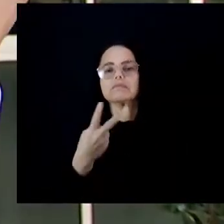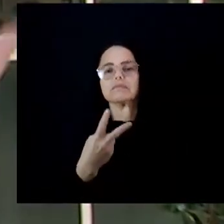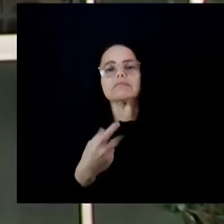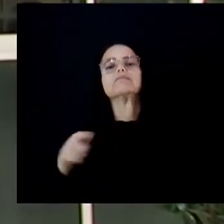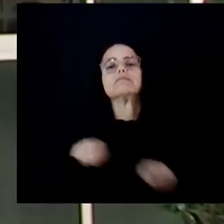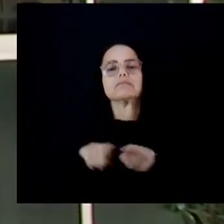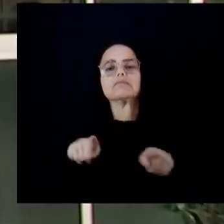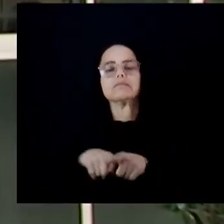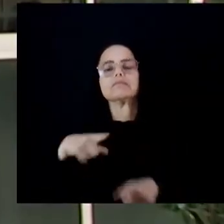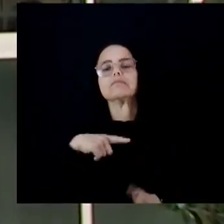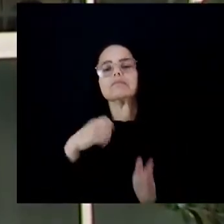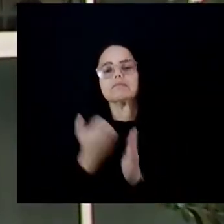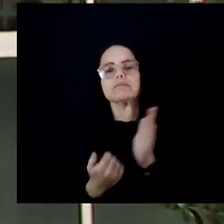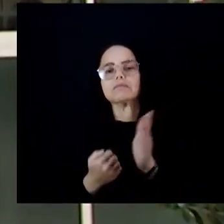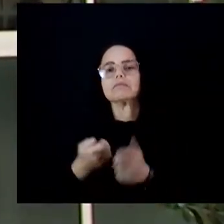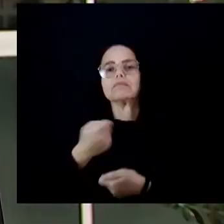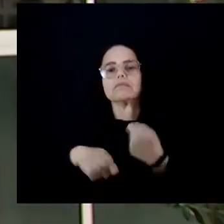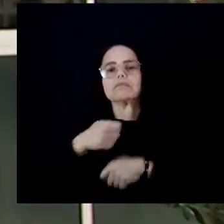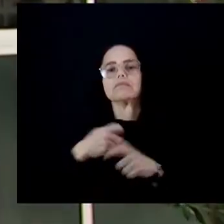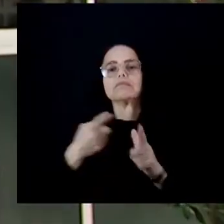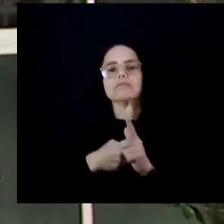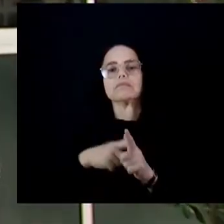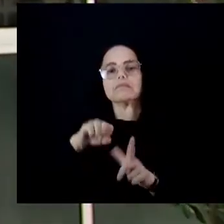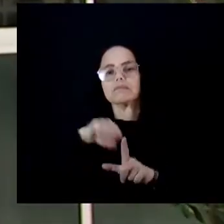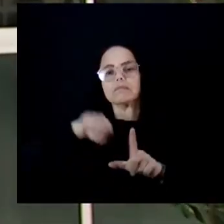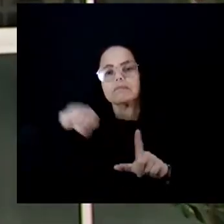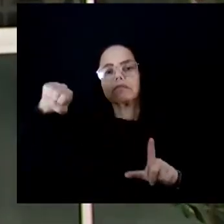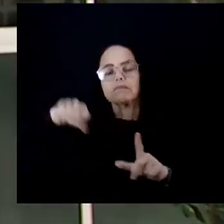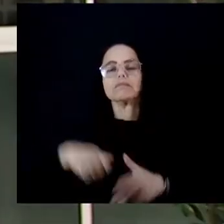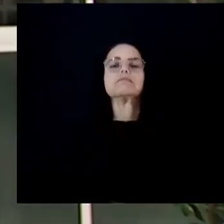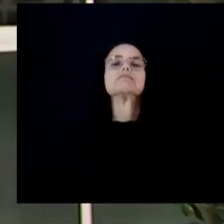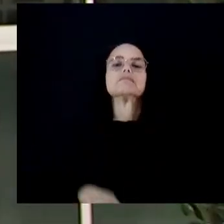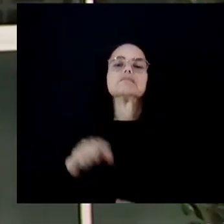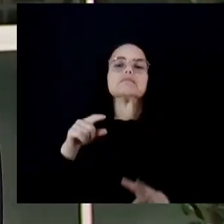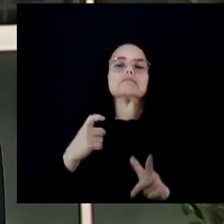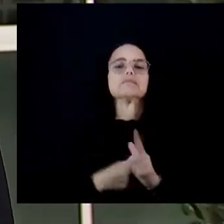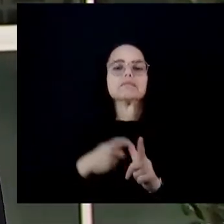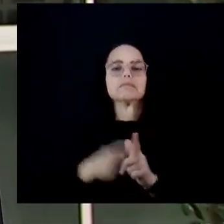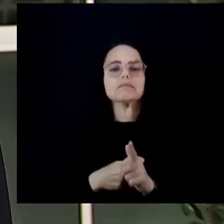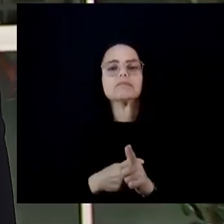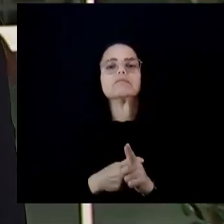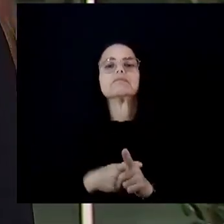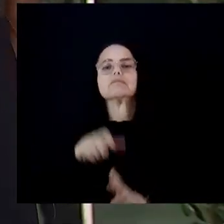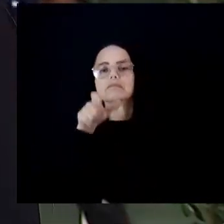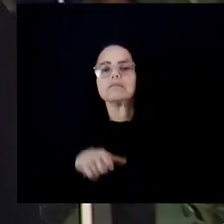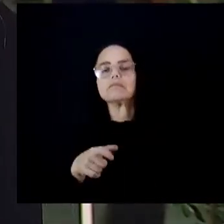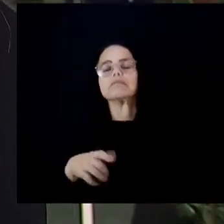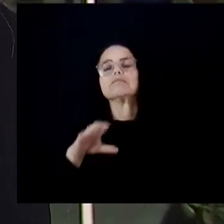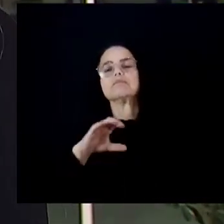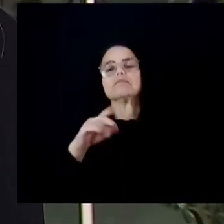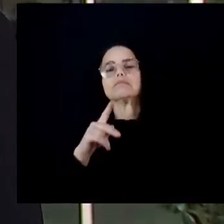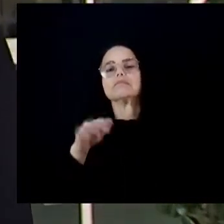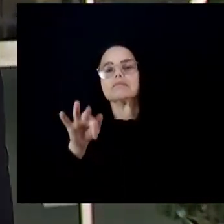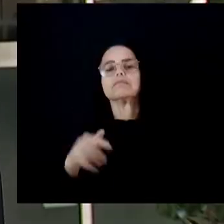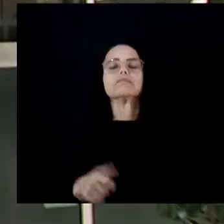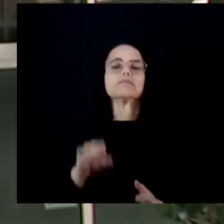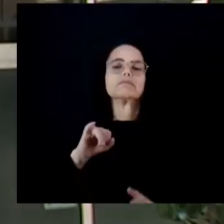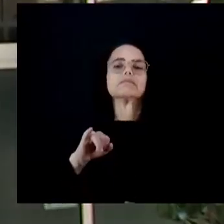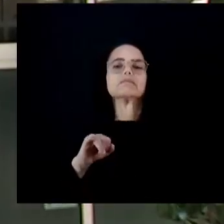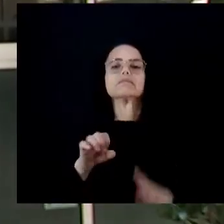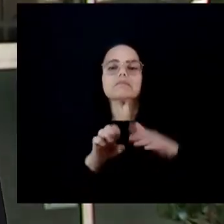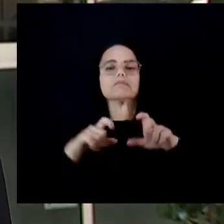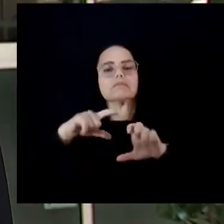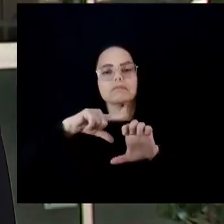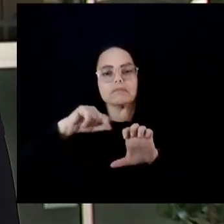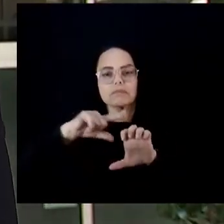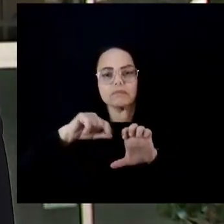débitos recalculados pela Selic, só que esses pequenos devedores são aqueles que são pessoas físicas ou pessoas jurídicas, microempreendedores ou empresas